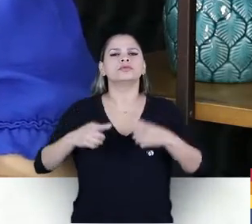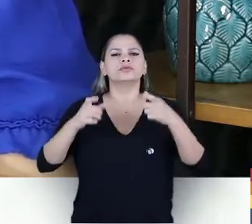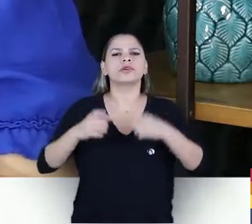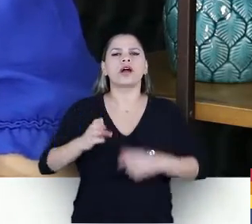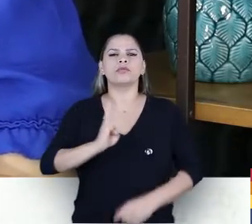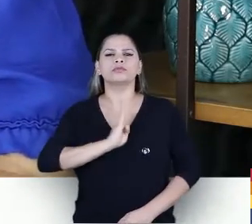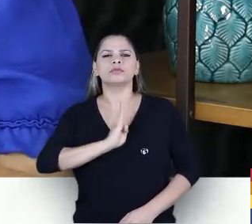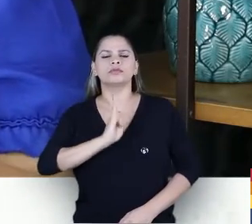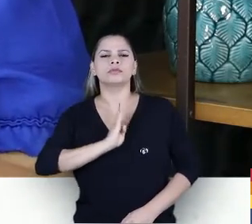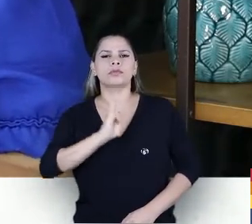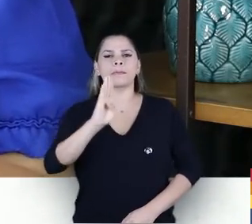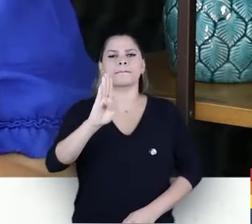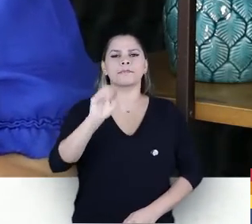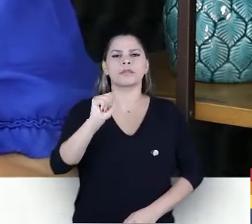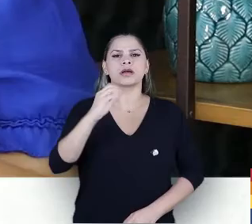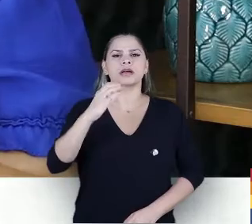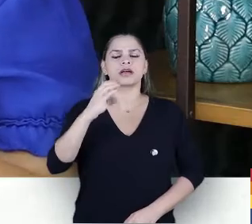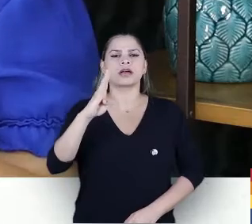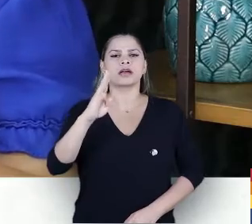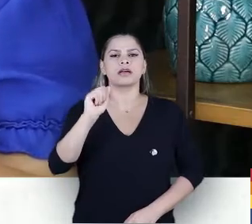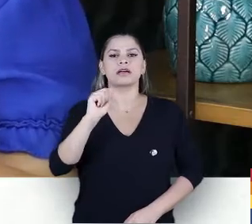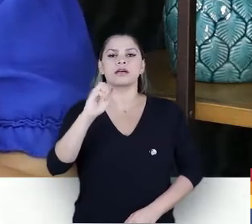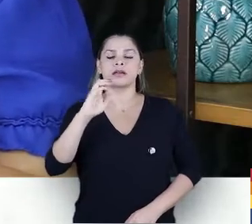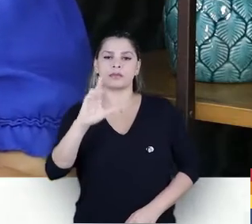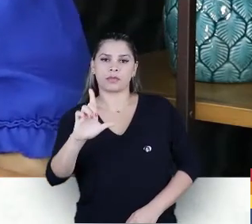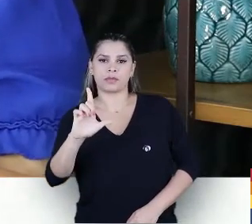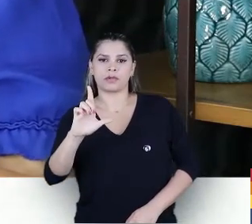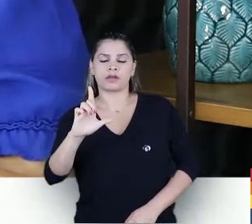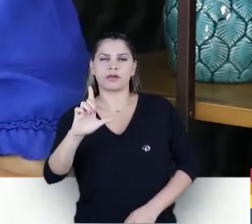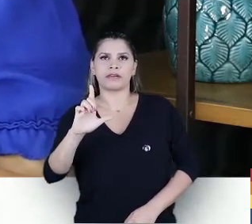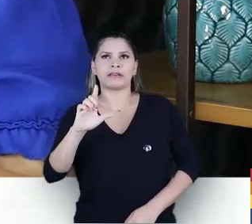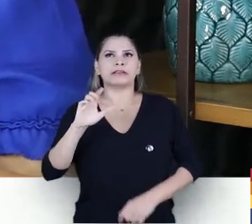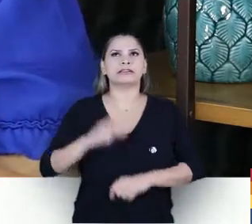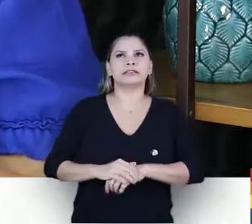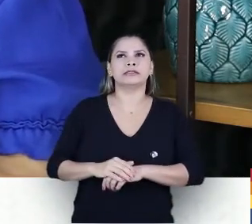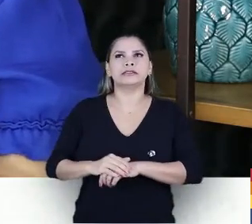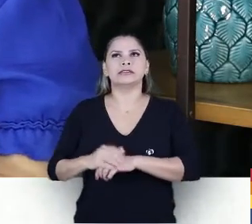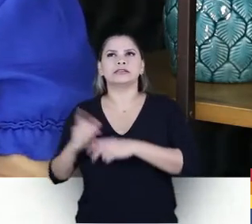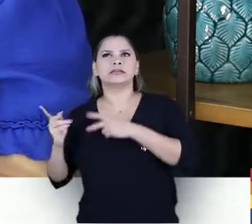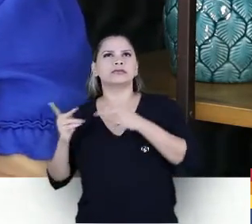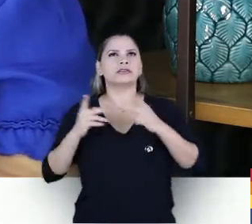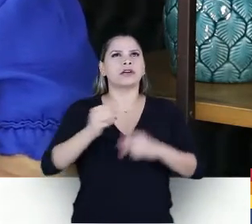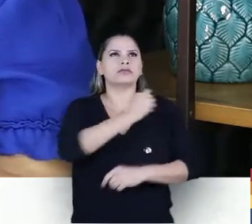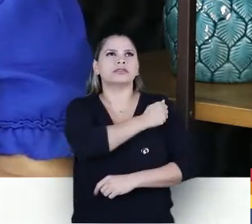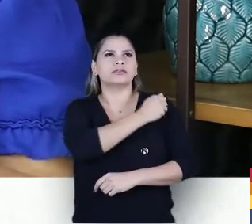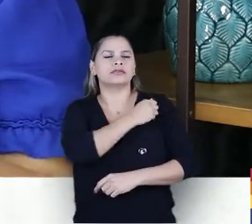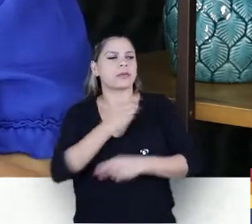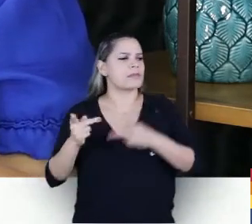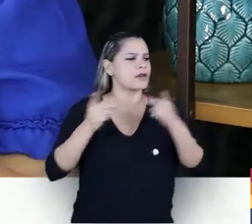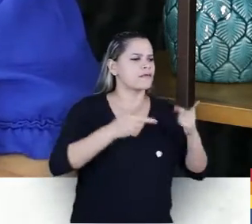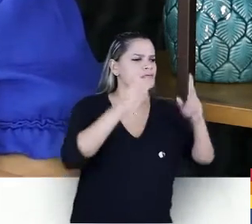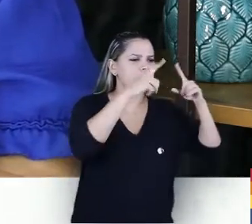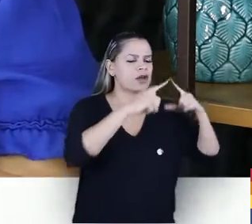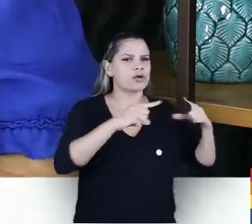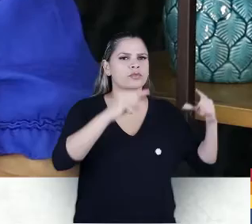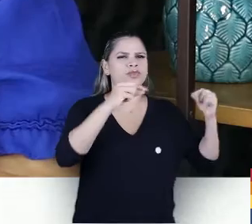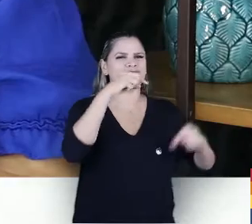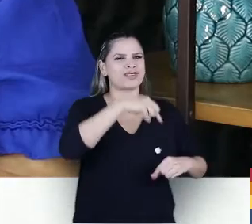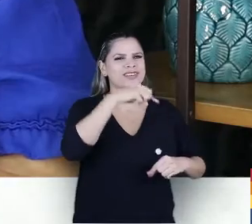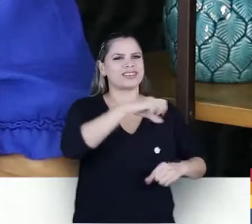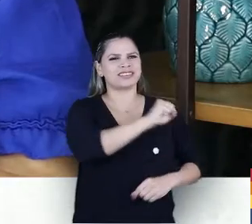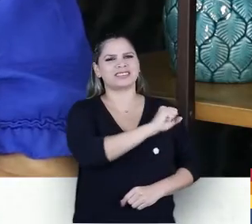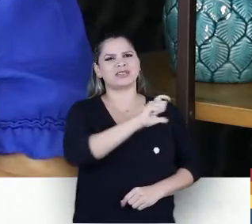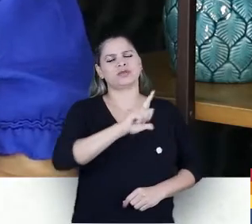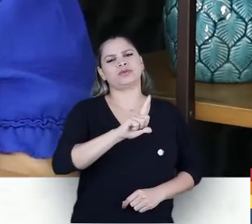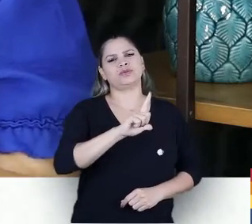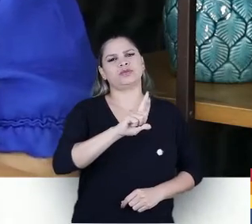havia mencionado, a gente vai procurar aquilo que é possível ser feito. Nós trouxemos também, por exemplo, sugestões de